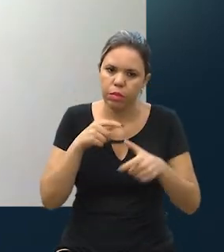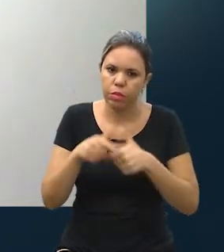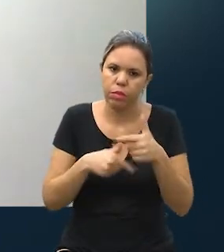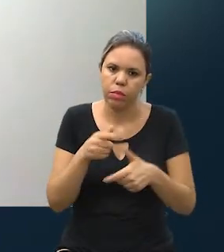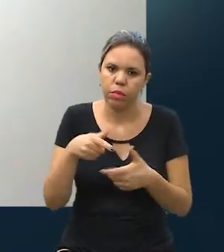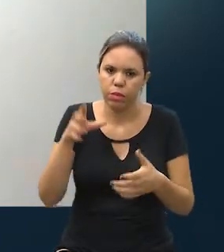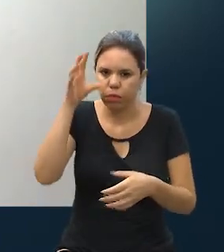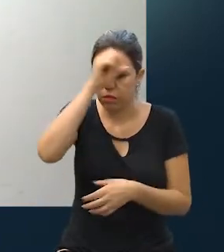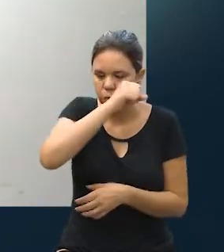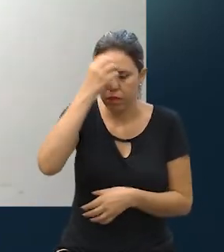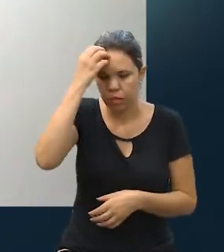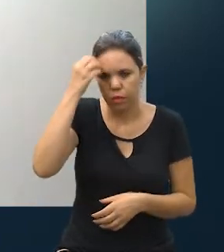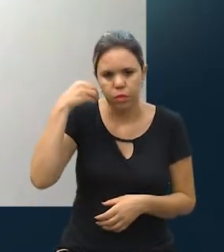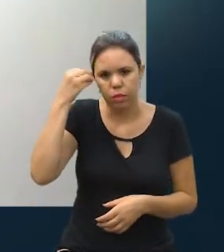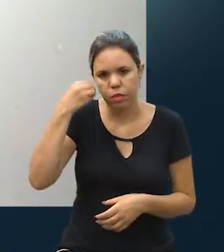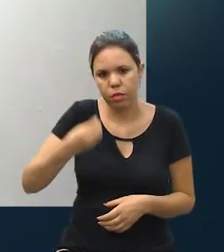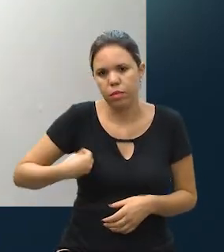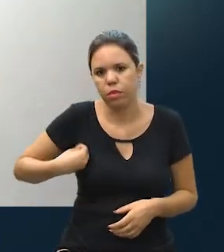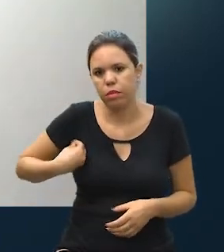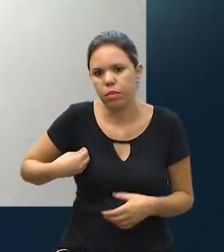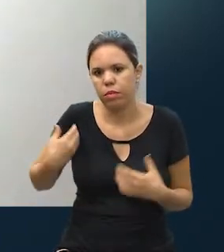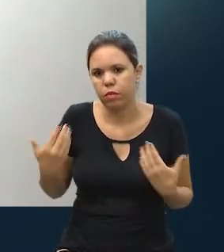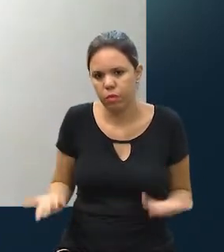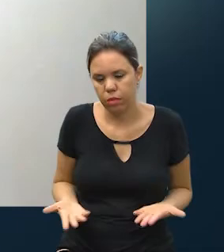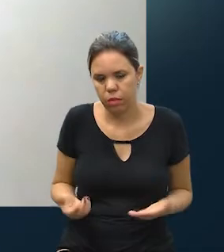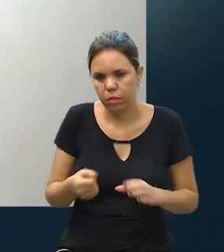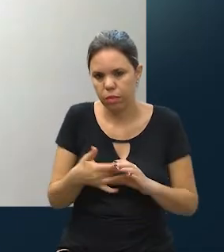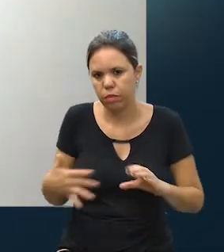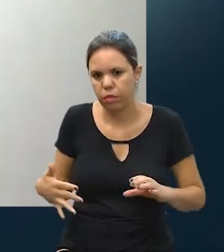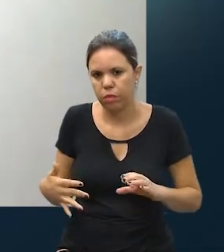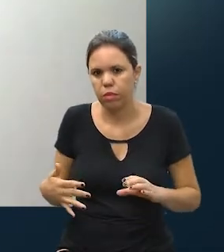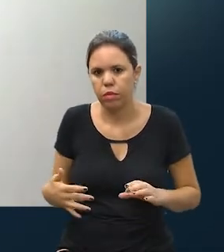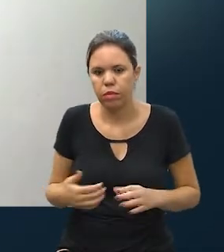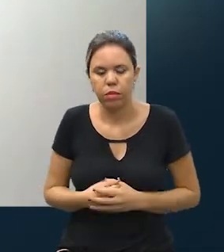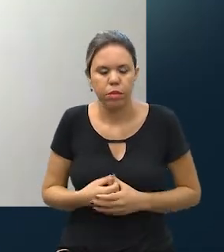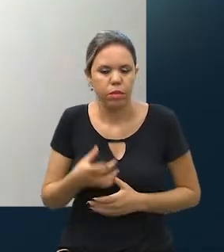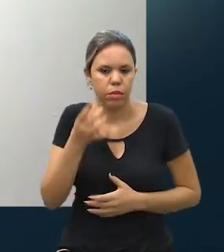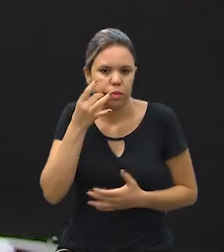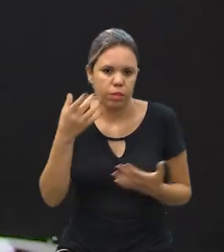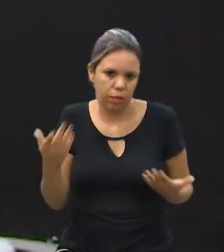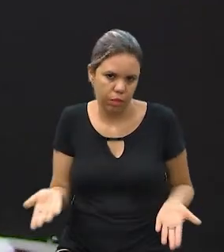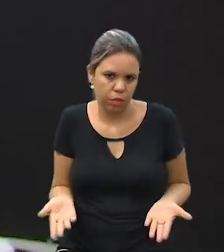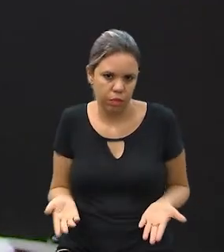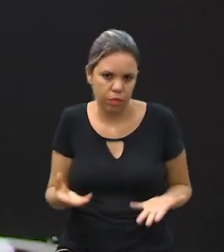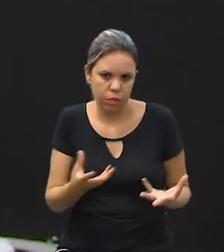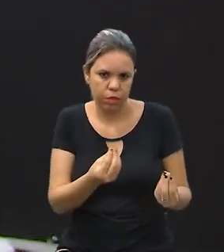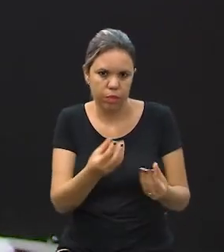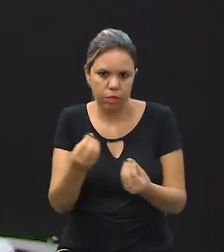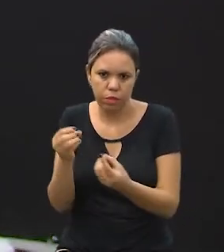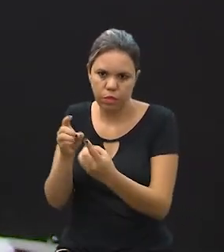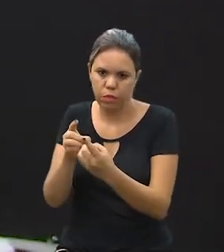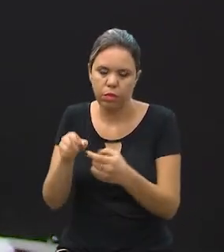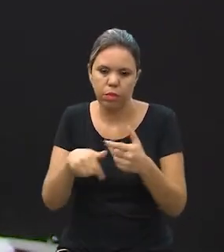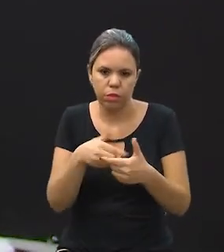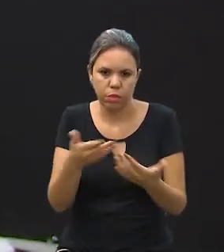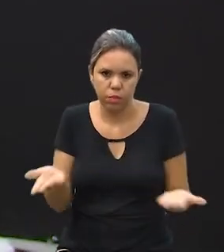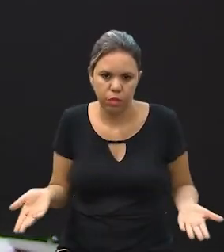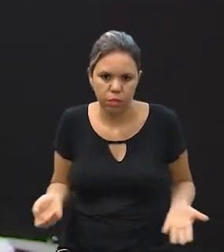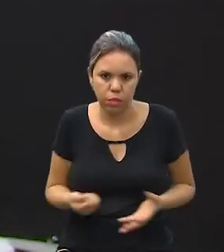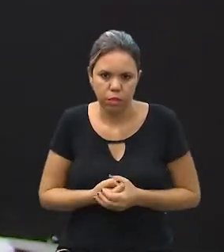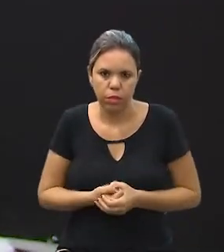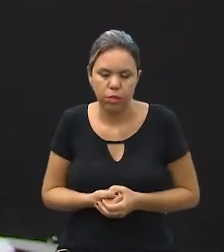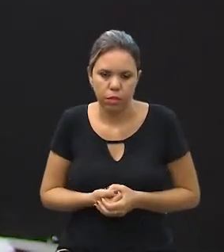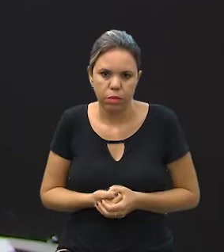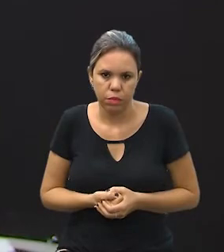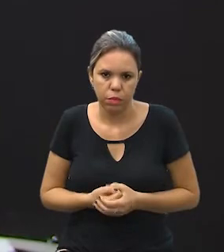que ela aprendeu, à sua experiência de vida. Então, essa é uma característica mais presente, assim, são muitas prestadoras de serviços, inclusive